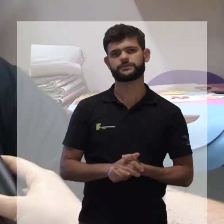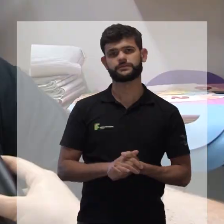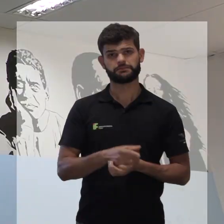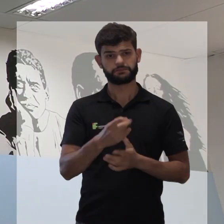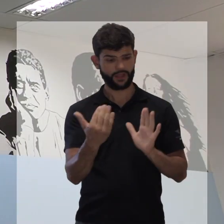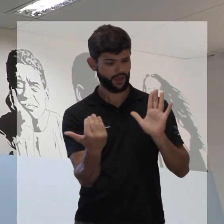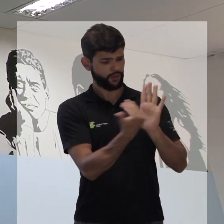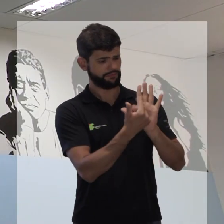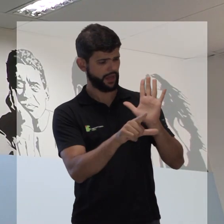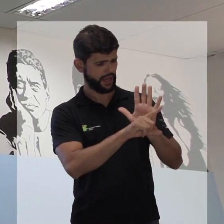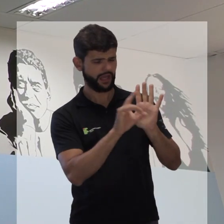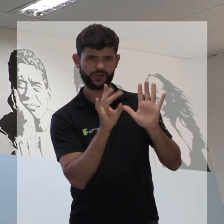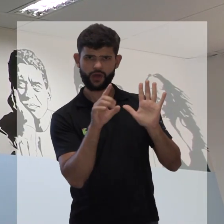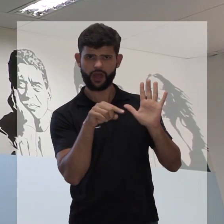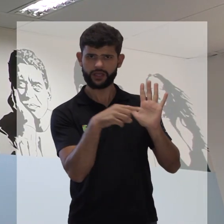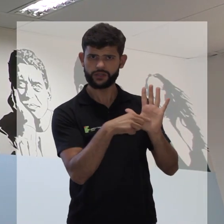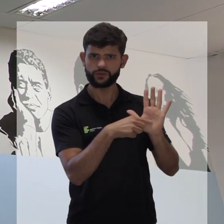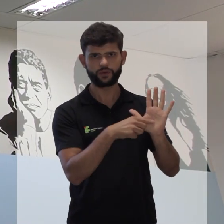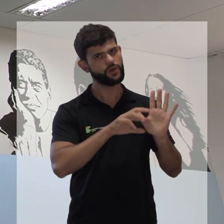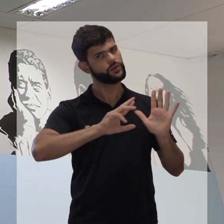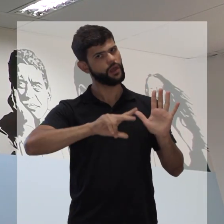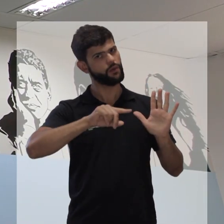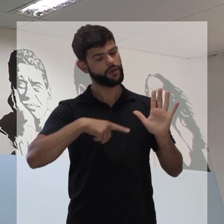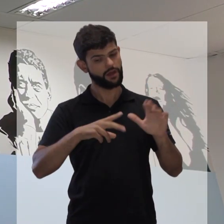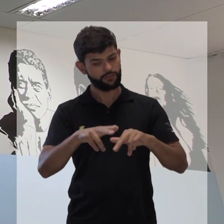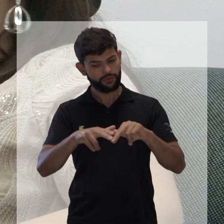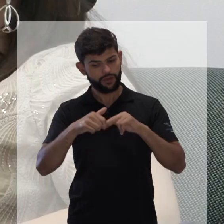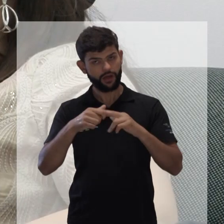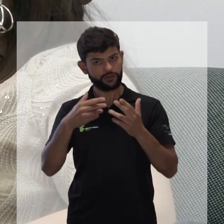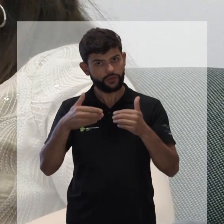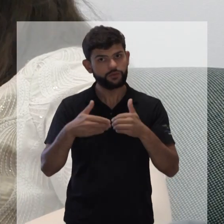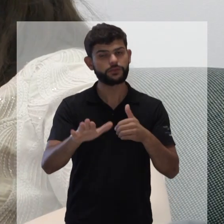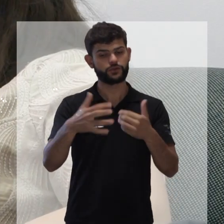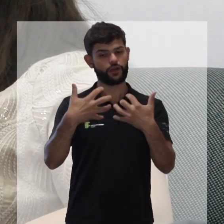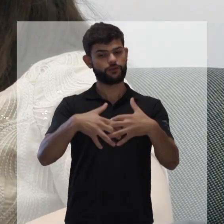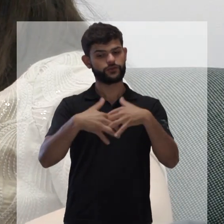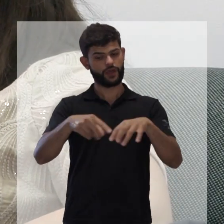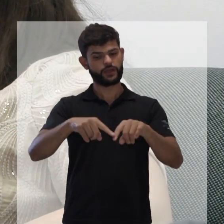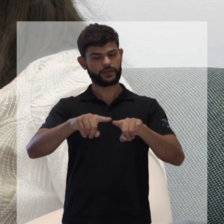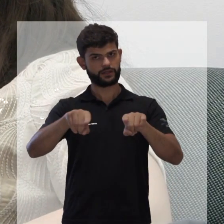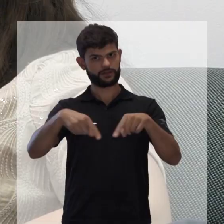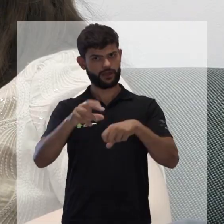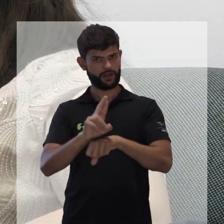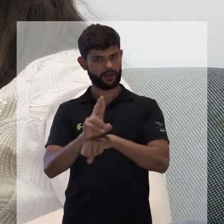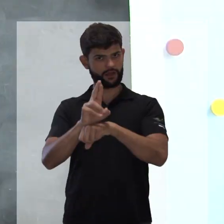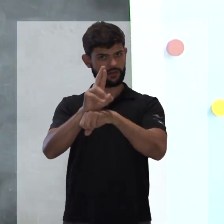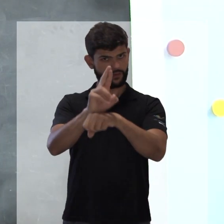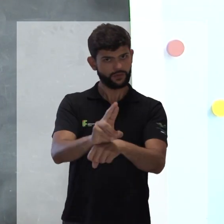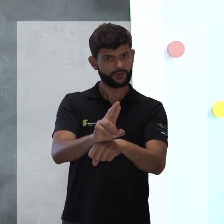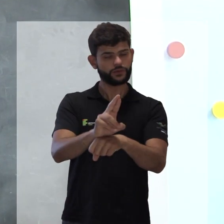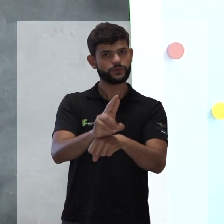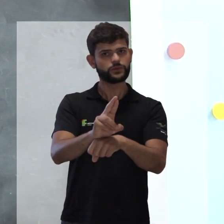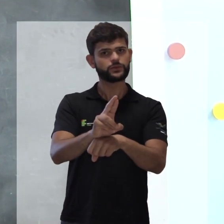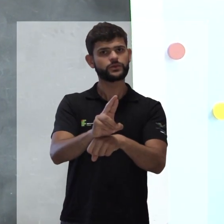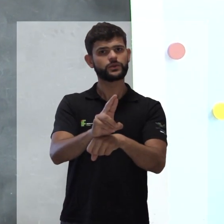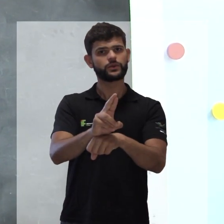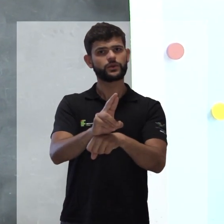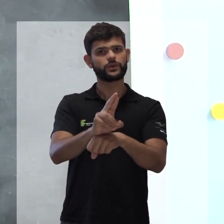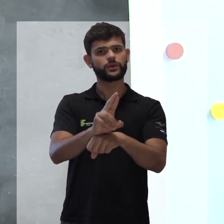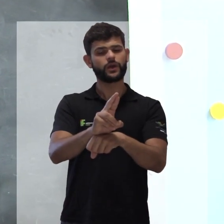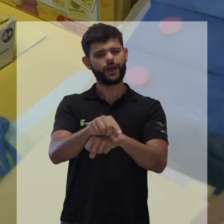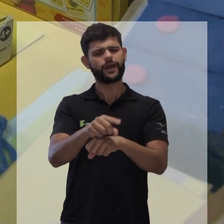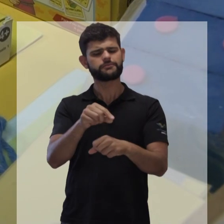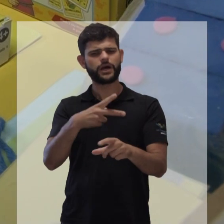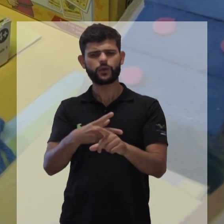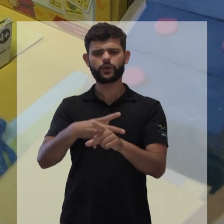trabalhinho. Mais do que o simples cumprimento da legislação, a entrada em funcionamento de uma sala de recursos